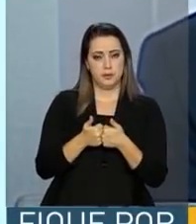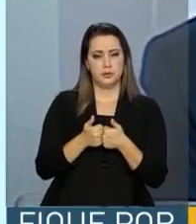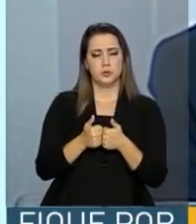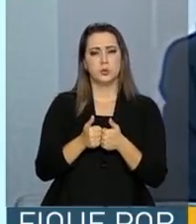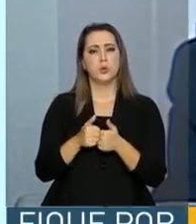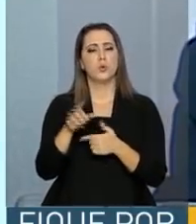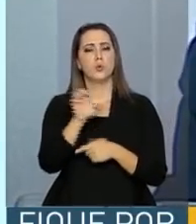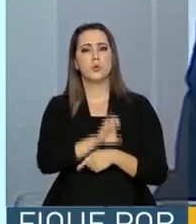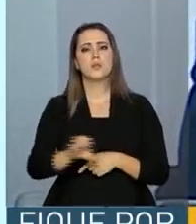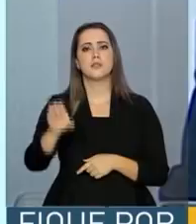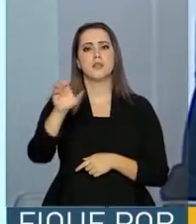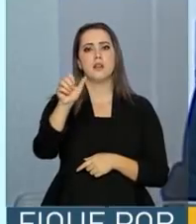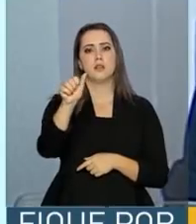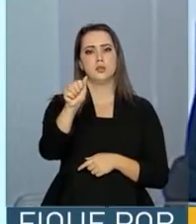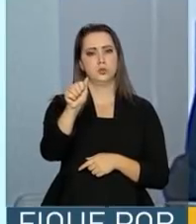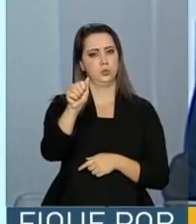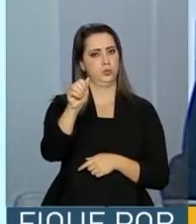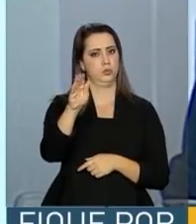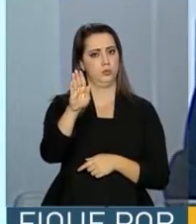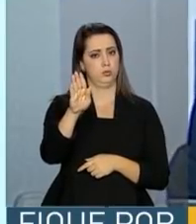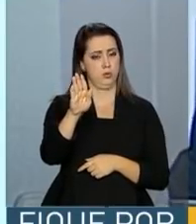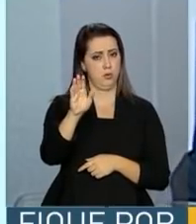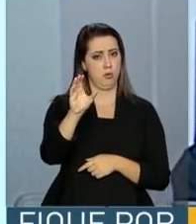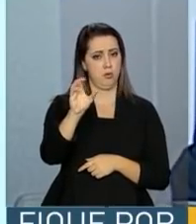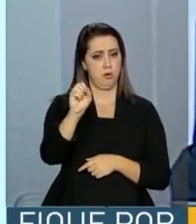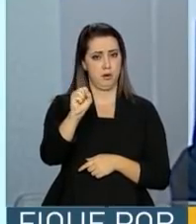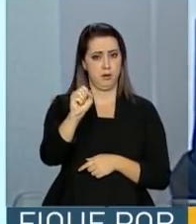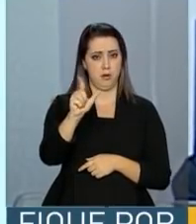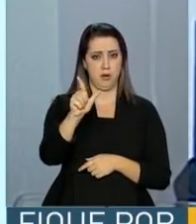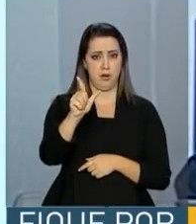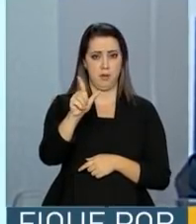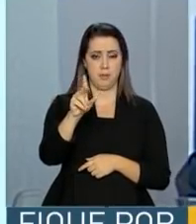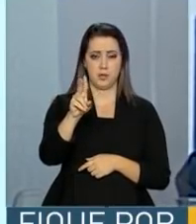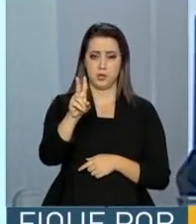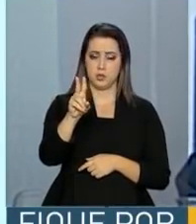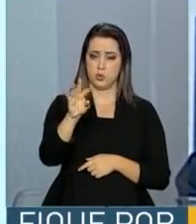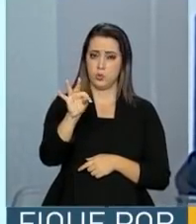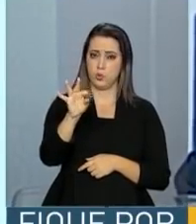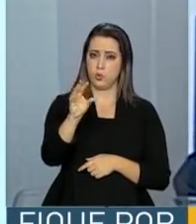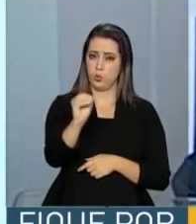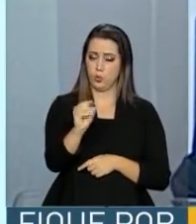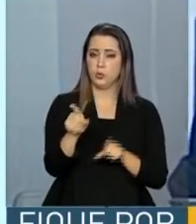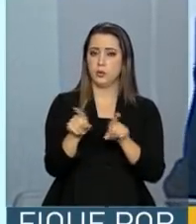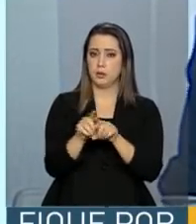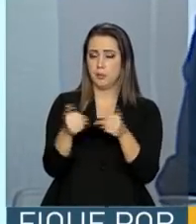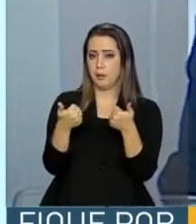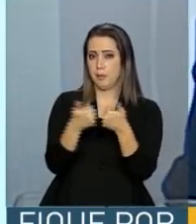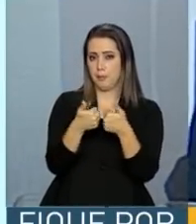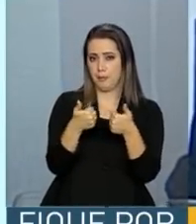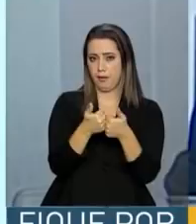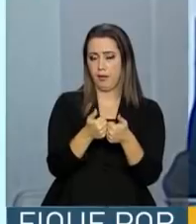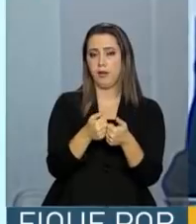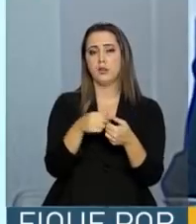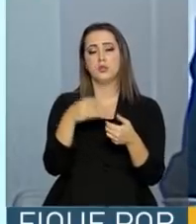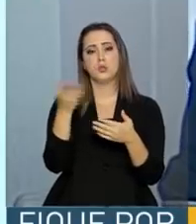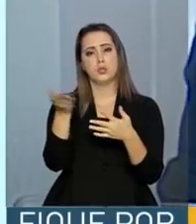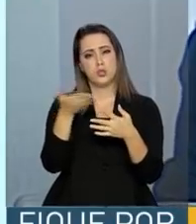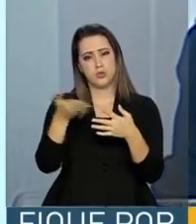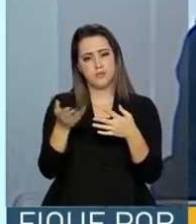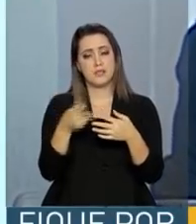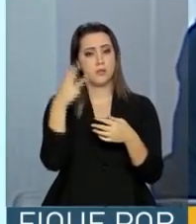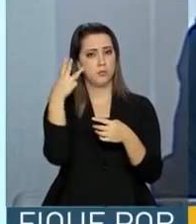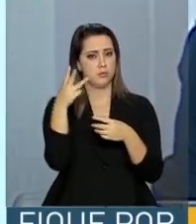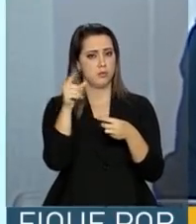não é estarmos próximos dos movimentos enaltecedores dos direitos individuais e da tripulação do poder então o que